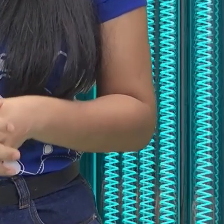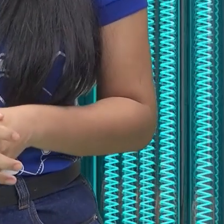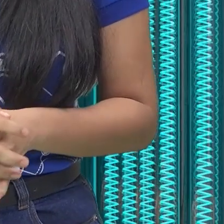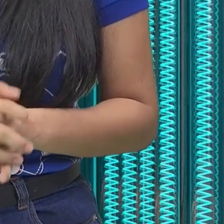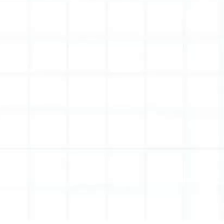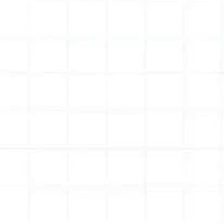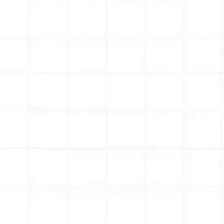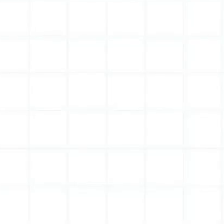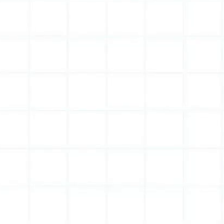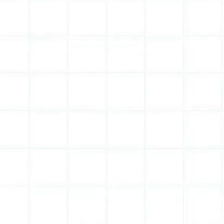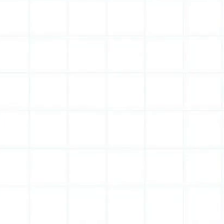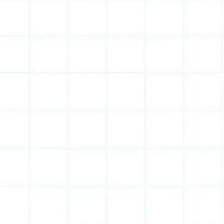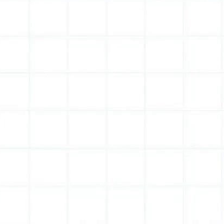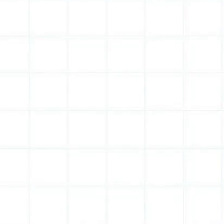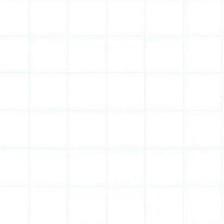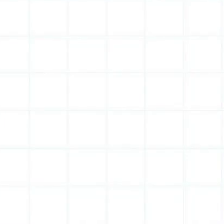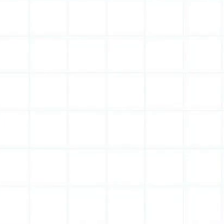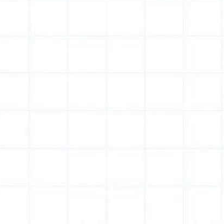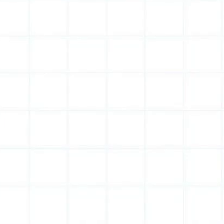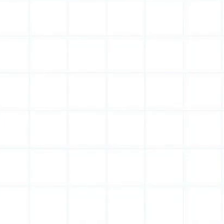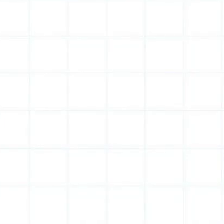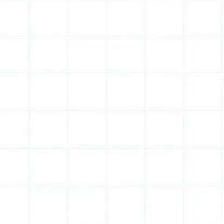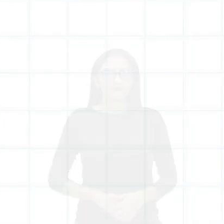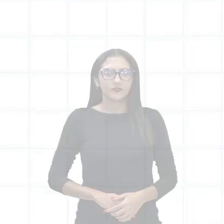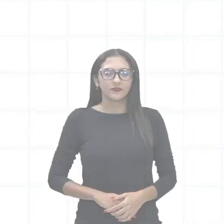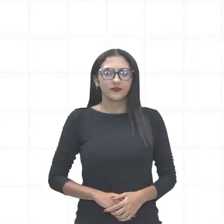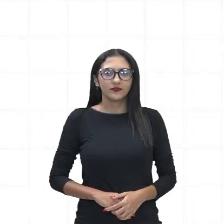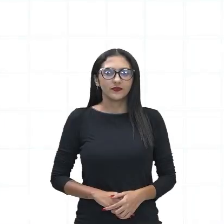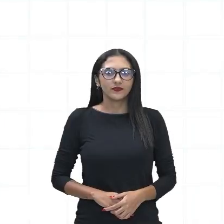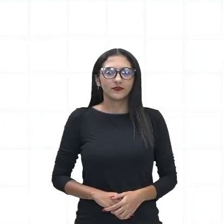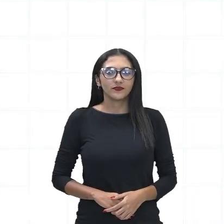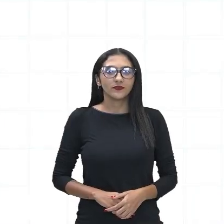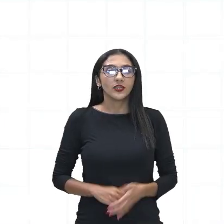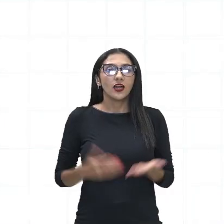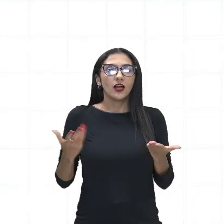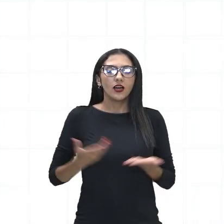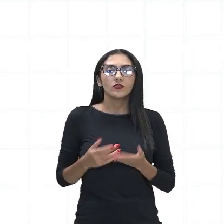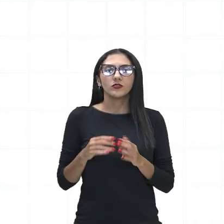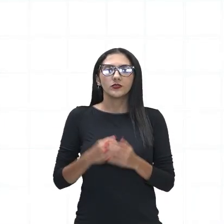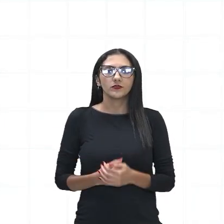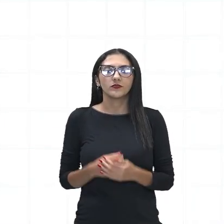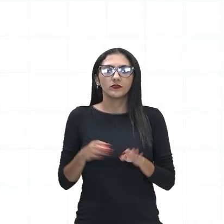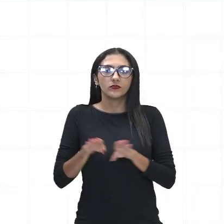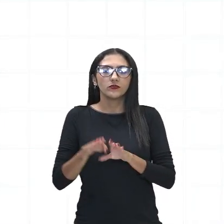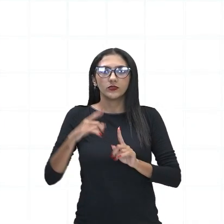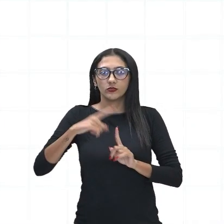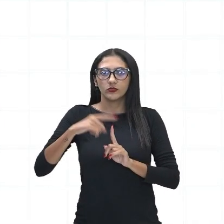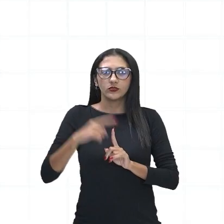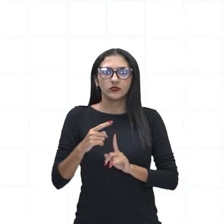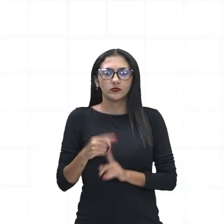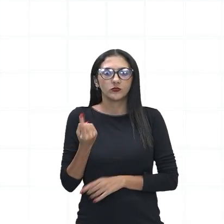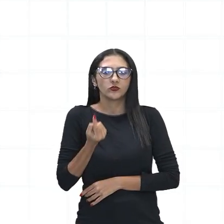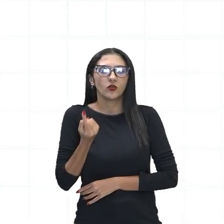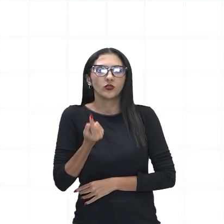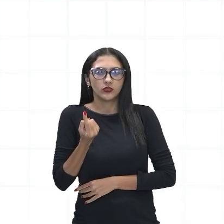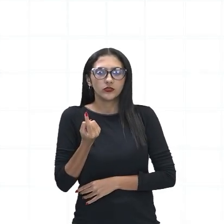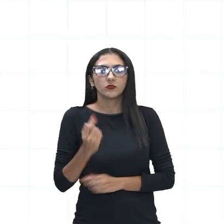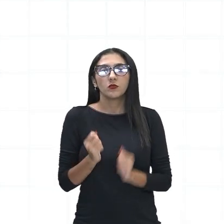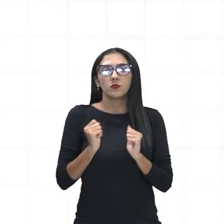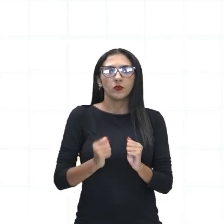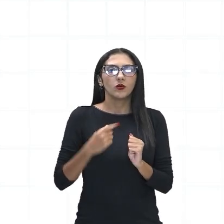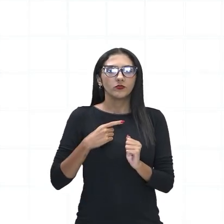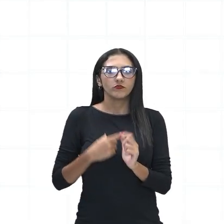adiante, então. A forma no singular pode usar os determinantes a ou